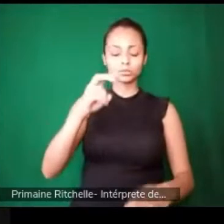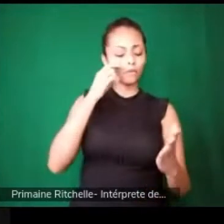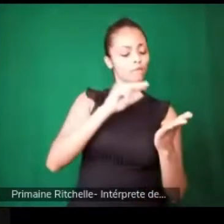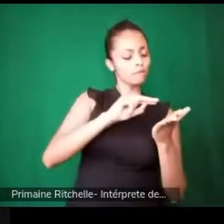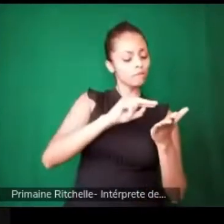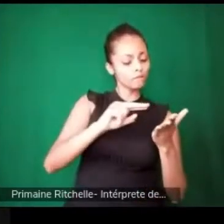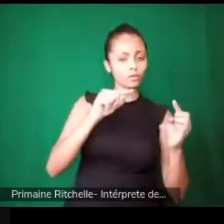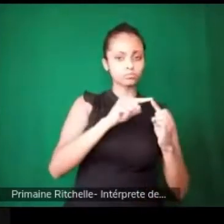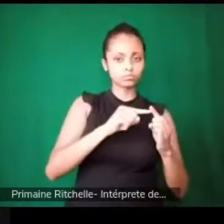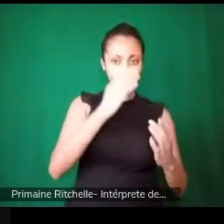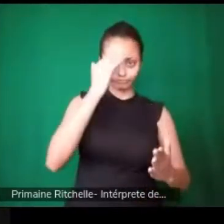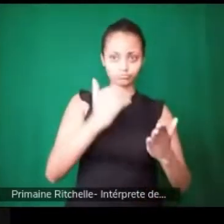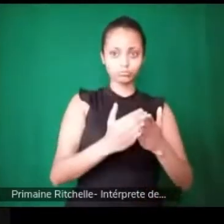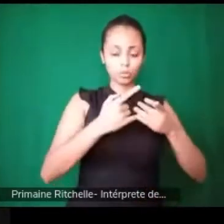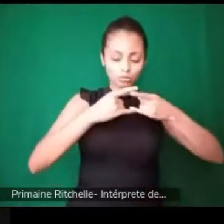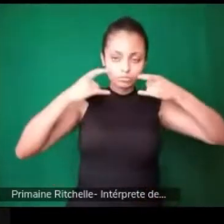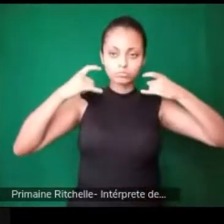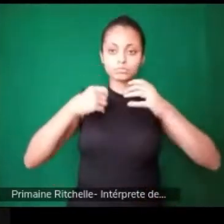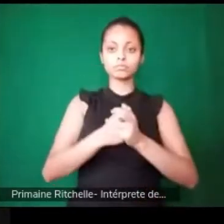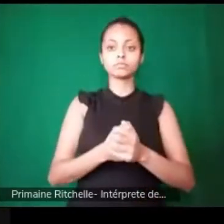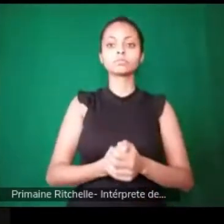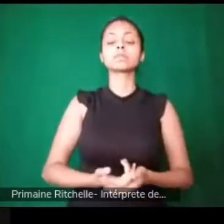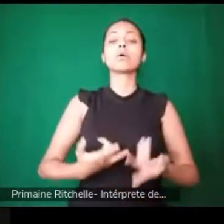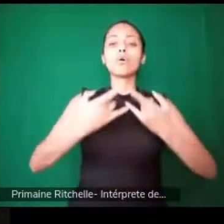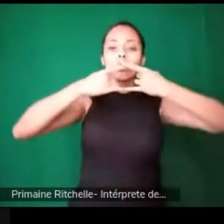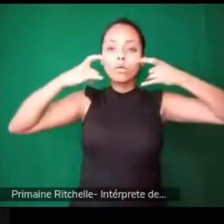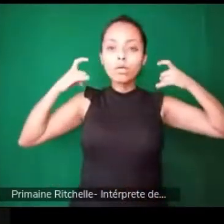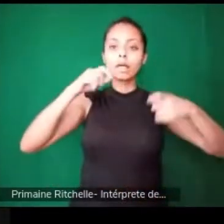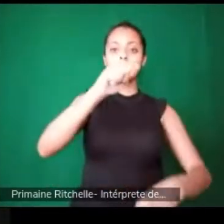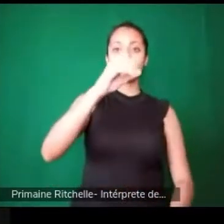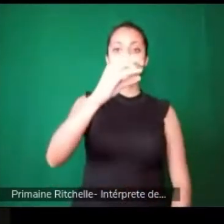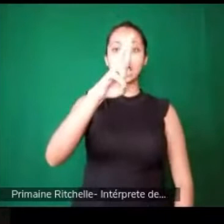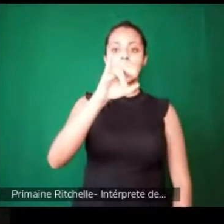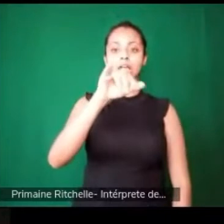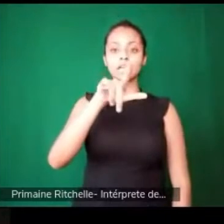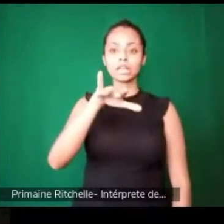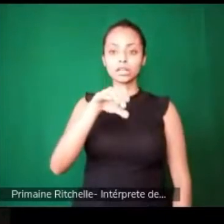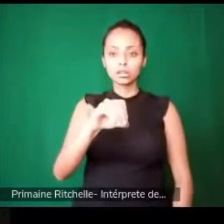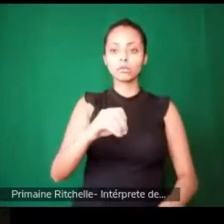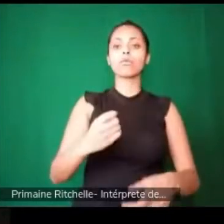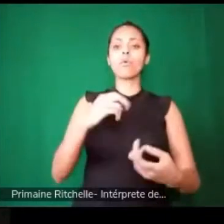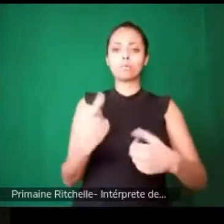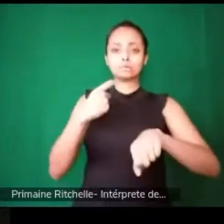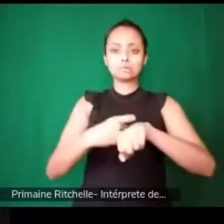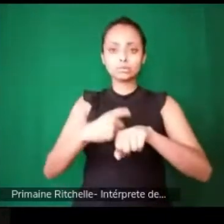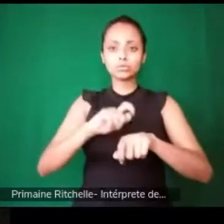de máscaras acrílicas ou de outro material rígido, né? Como bandana, porque elas não vedam o rosto completamente.